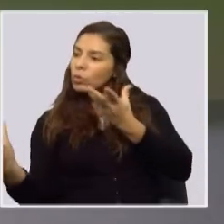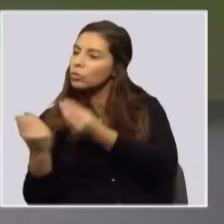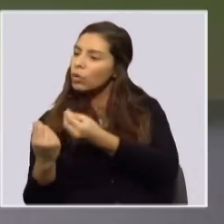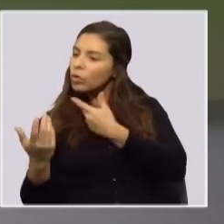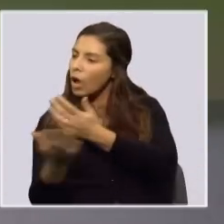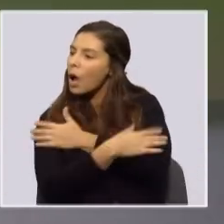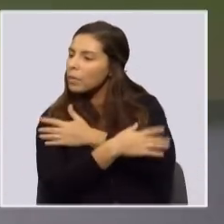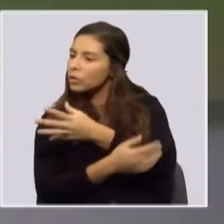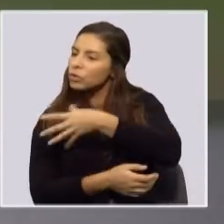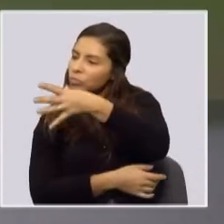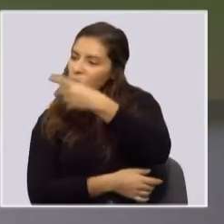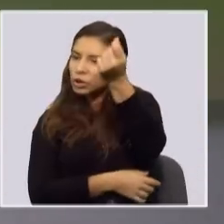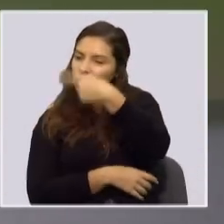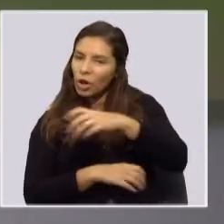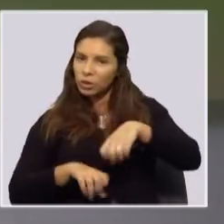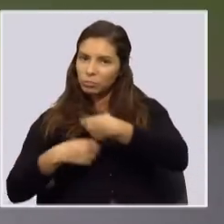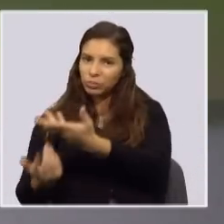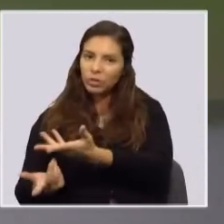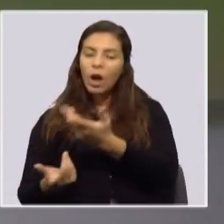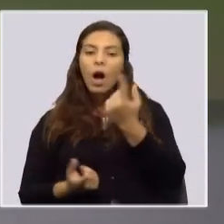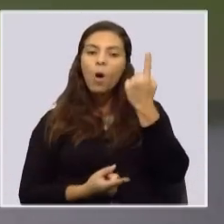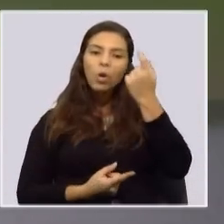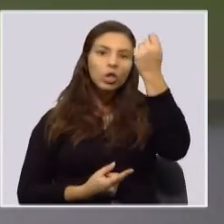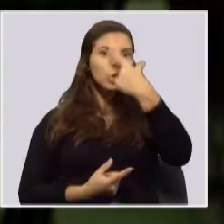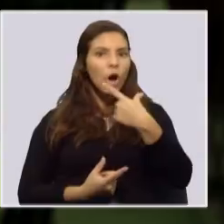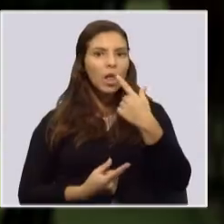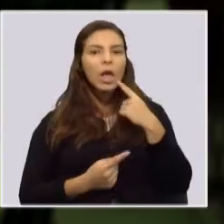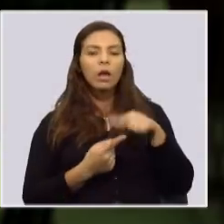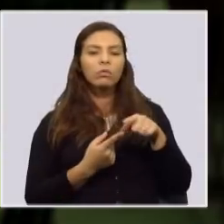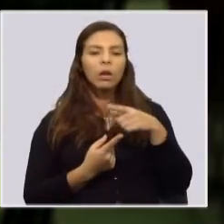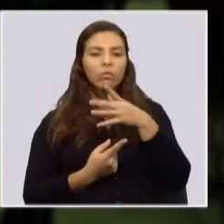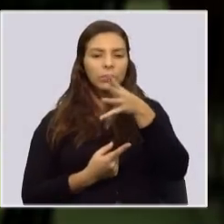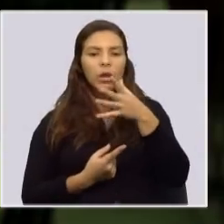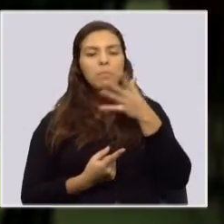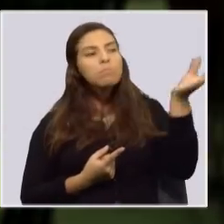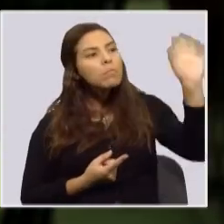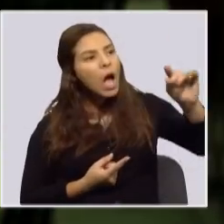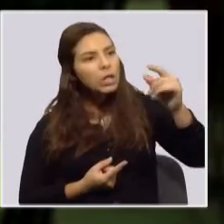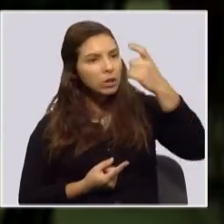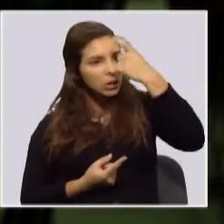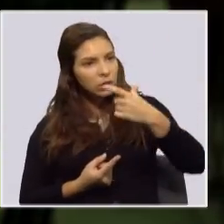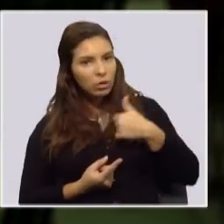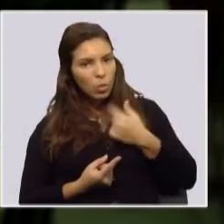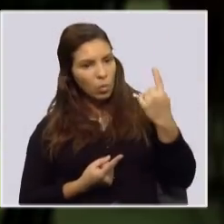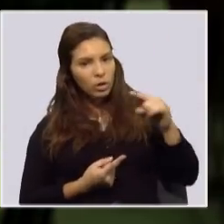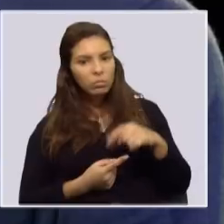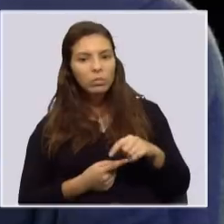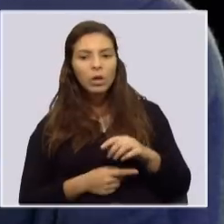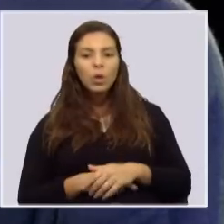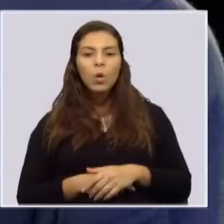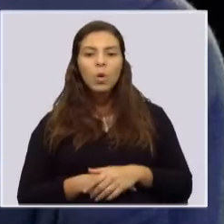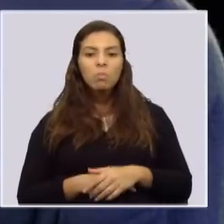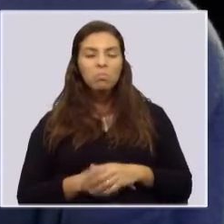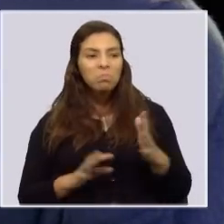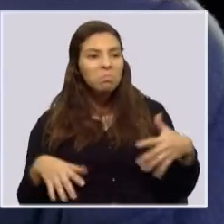amigos, acredito que tenhas muitas histórias para contar, mas se calhar há alguma que tu dizes, epá, esta aqui tenho a certeza que não aconteceu mais a ninguém e aconteceu-me a mim. Tem